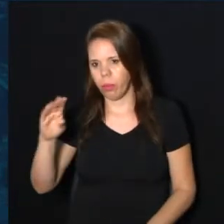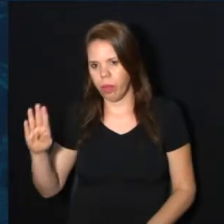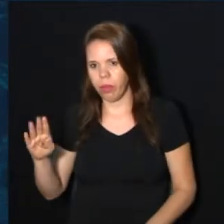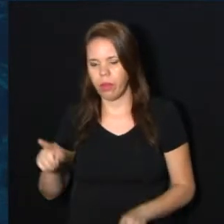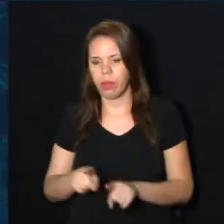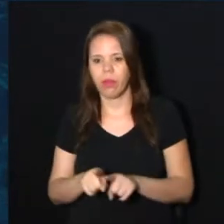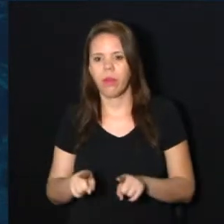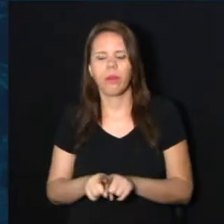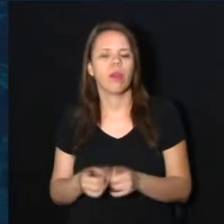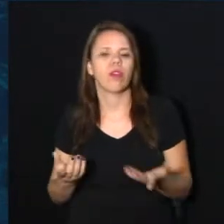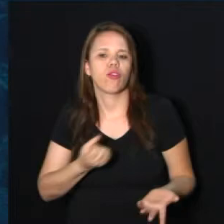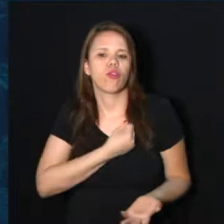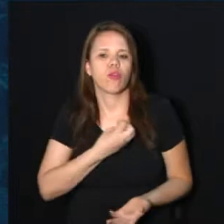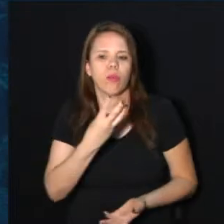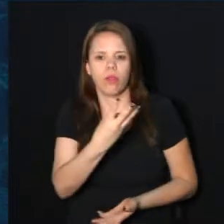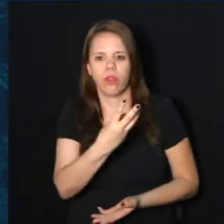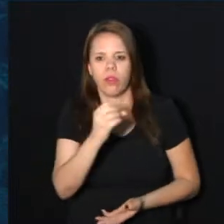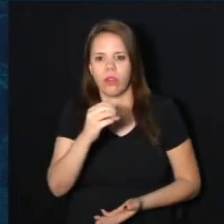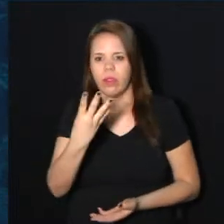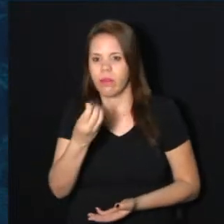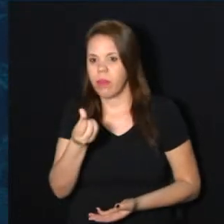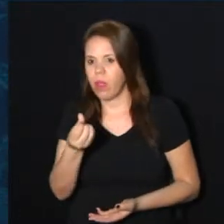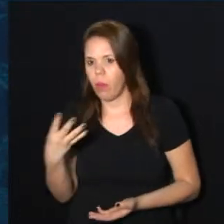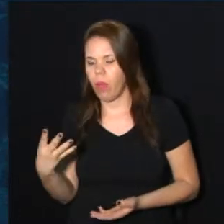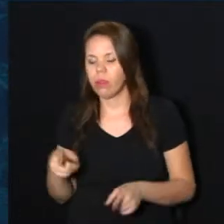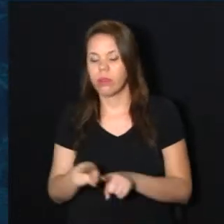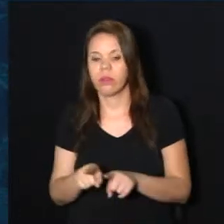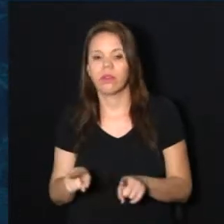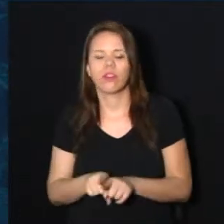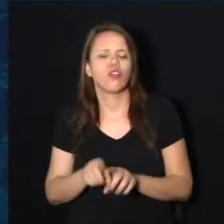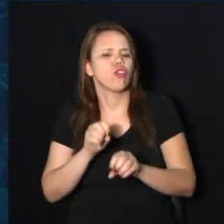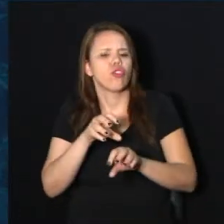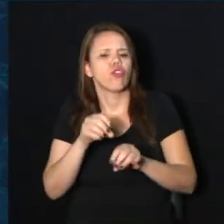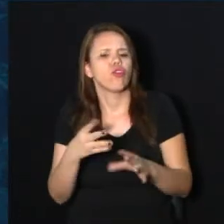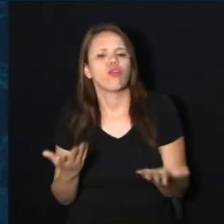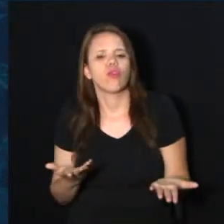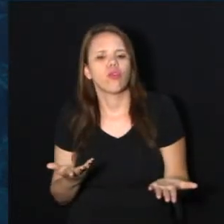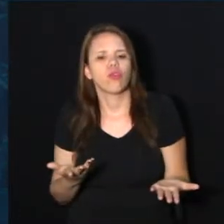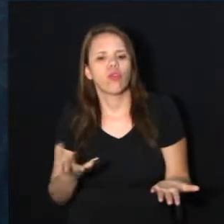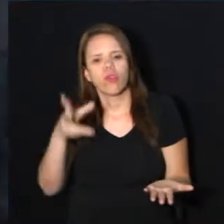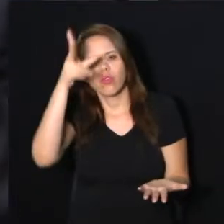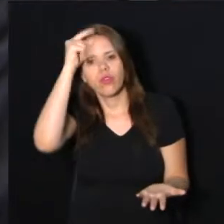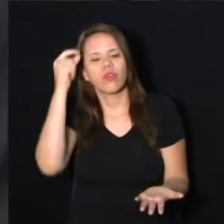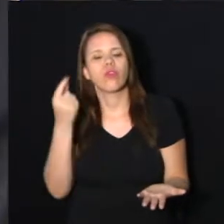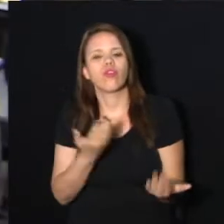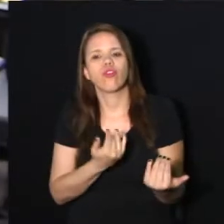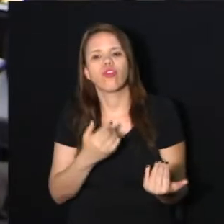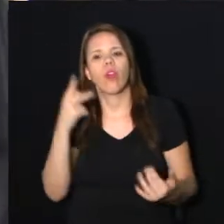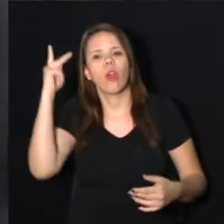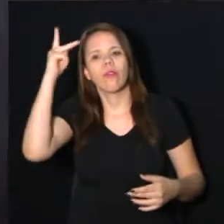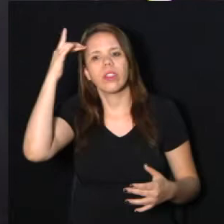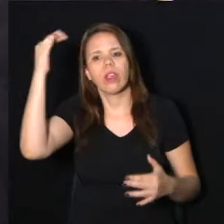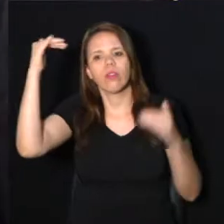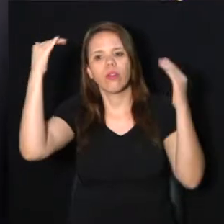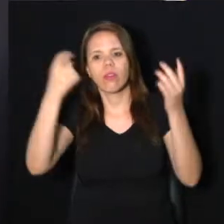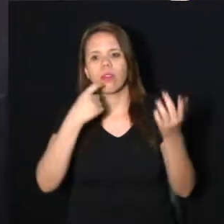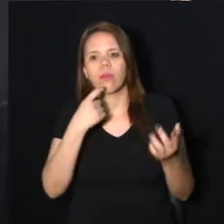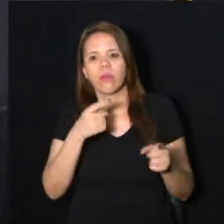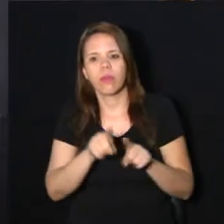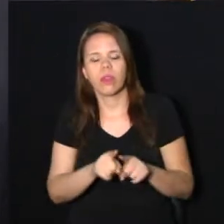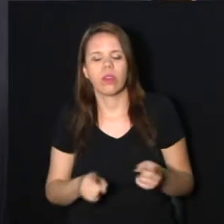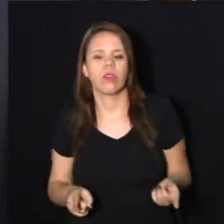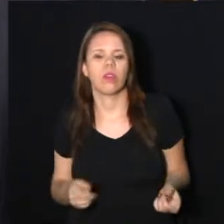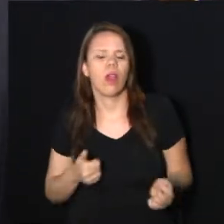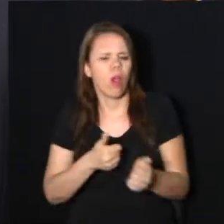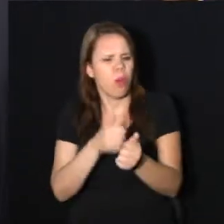solicitando informações do Executivo sobre a situação da educação municipal de jovens e adultos em Campinas. Na verdade, nós já estamos acompanhando há um